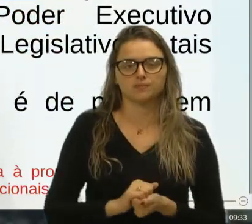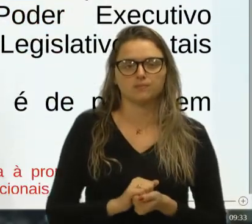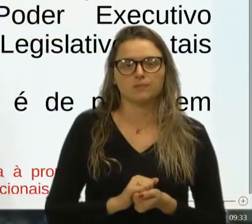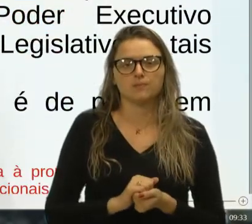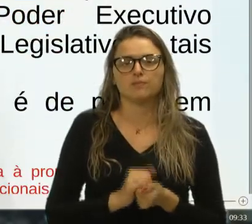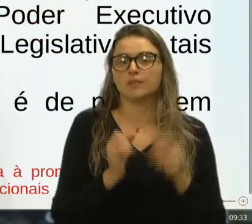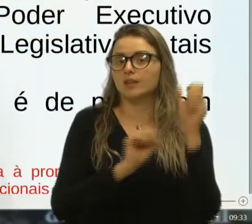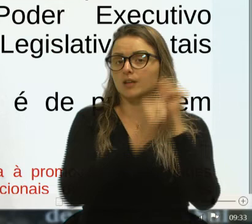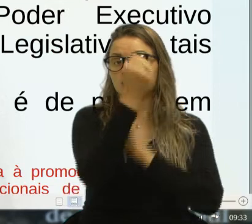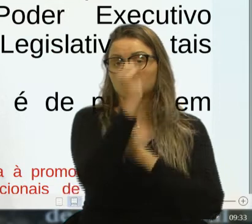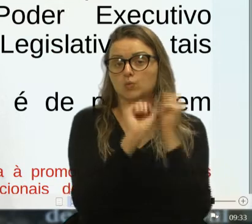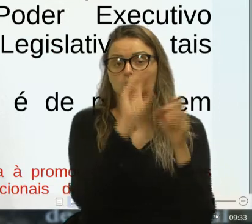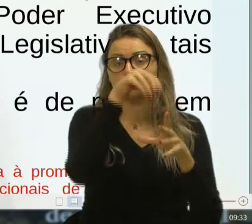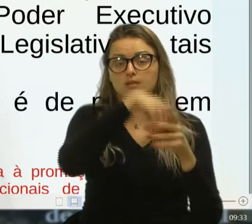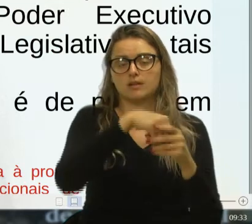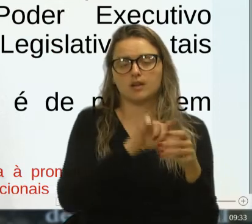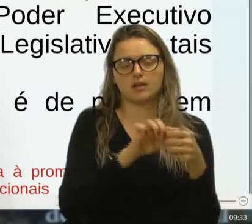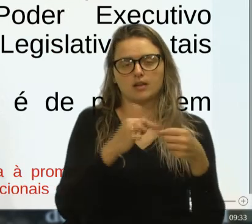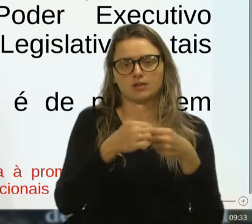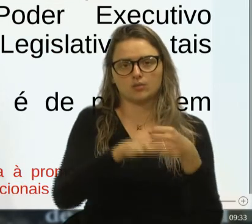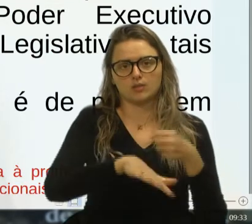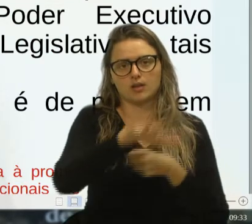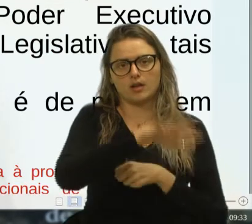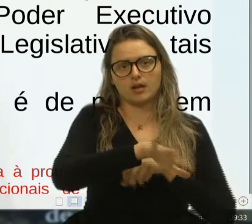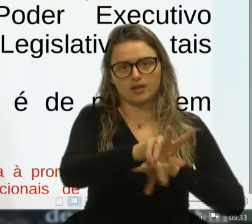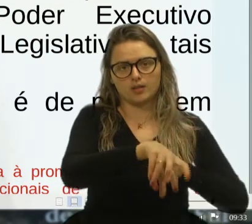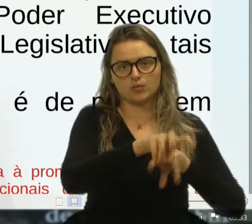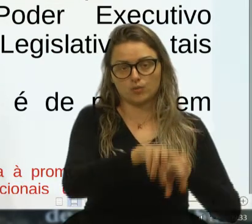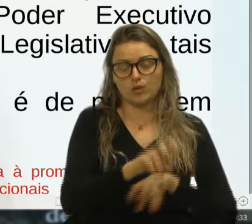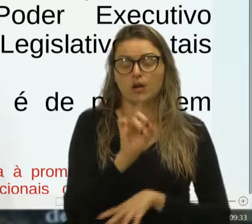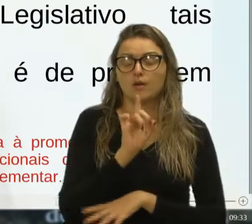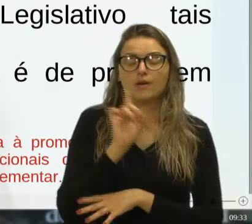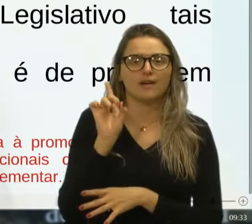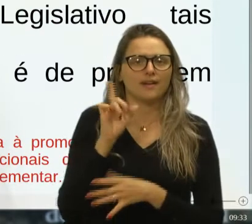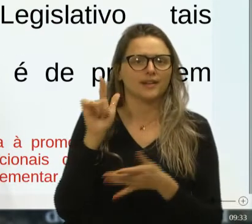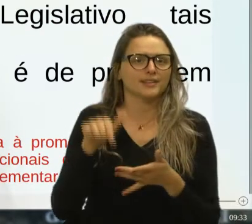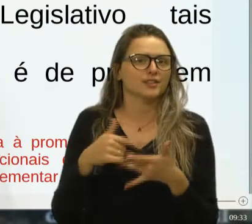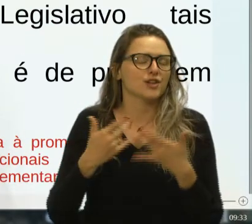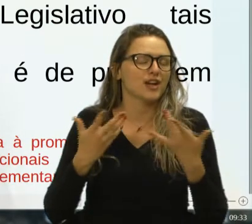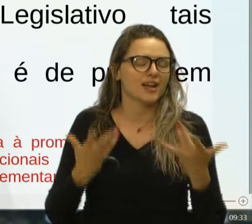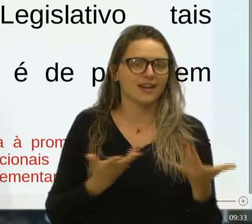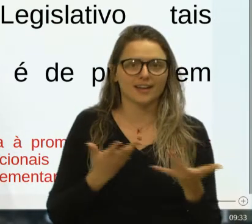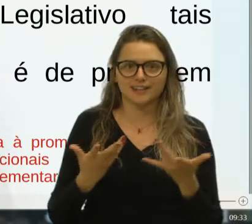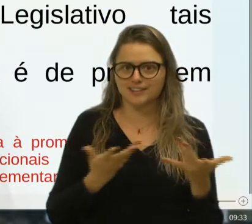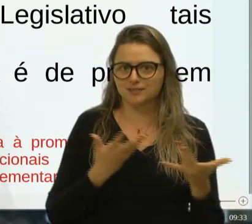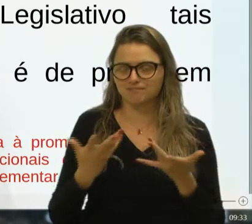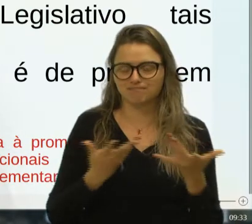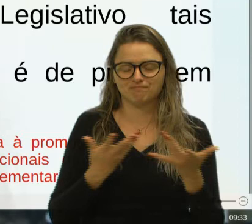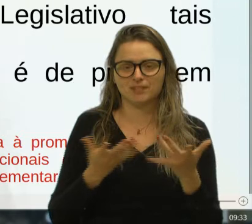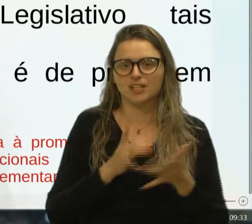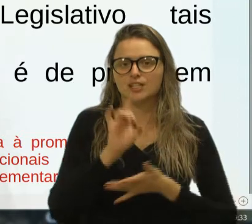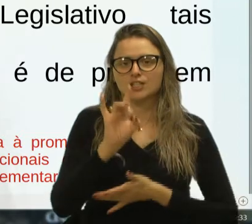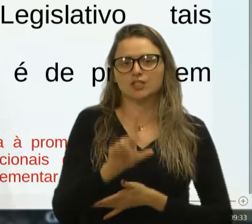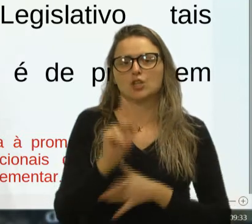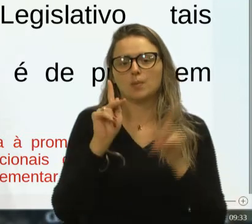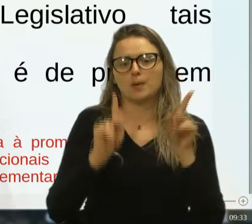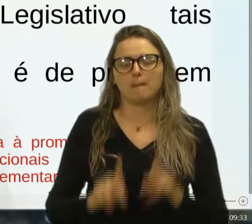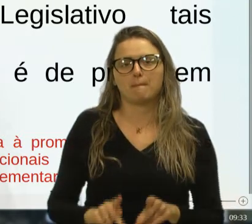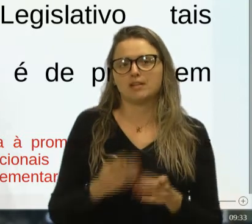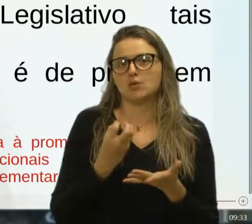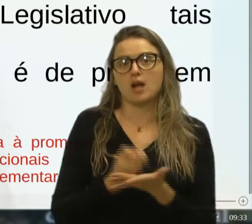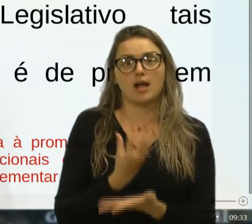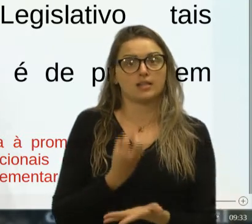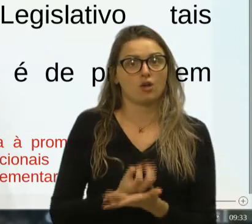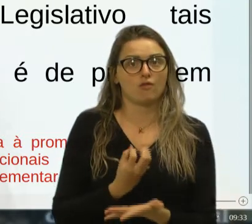Indústrias no meio rural. Essa questão, essa é só para quem é analfabeto, né? Não